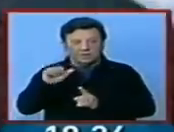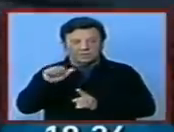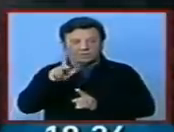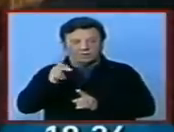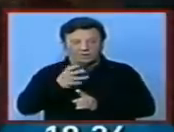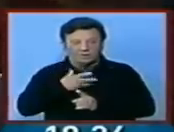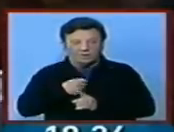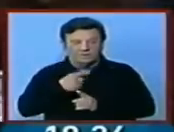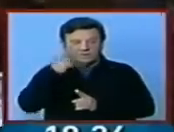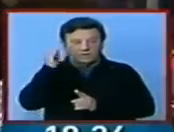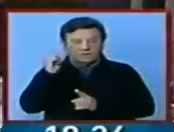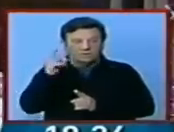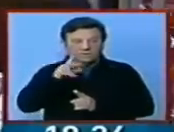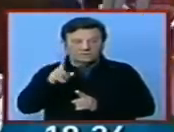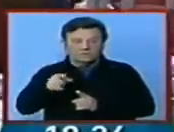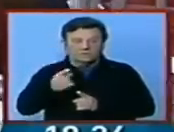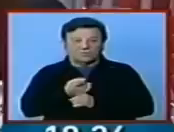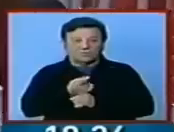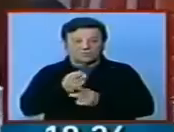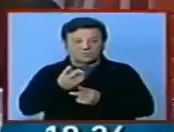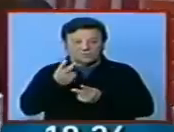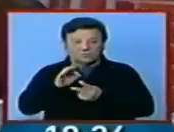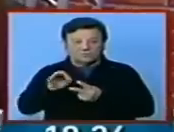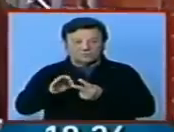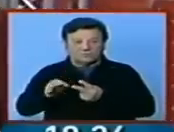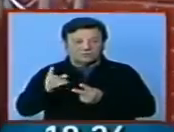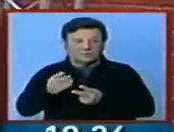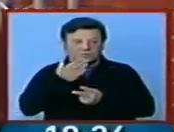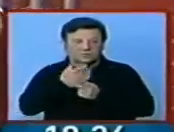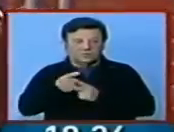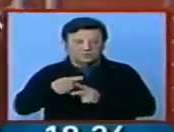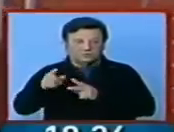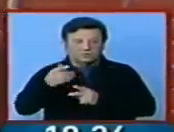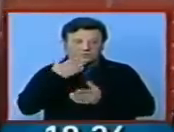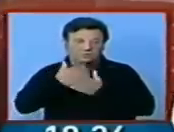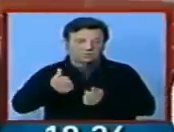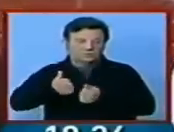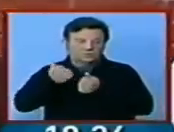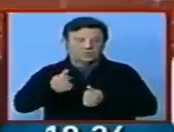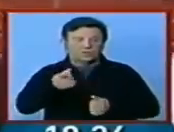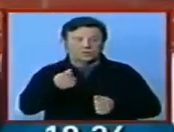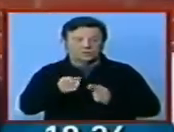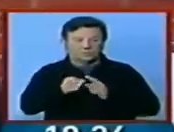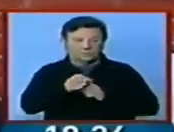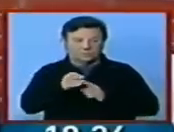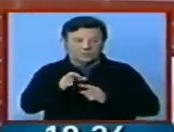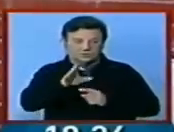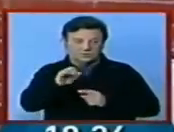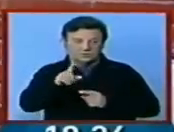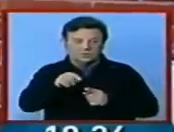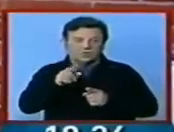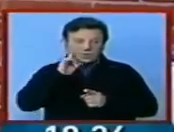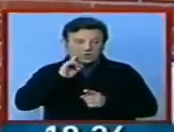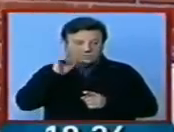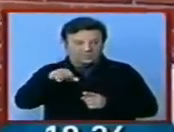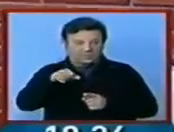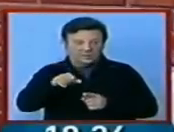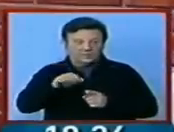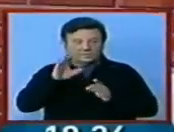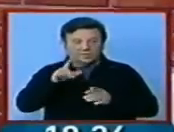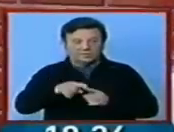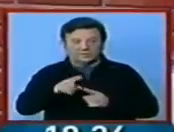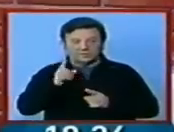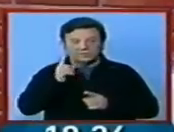na inovação, que são dois fatores de diferenciação e certamente fatores de sucesso. E o preço? O preço é importante,